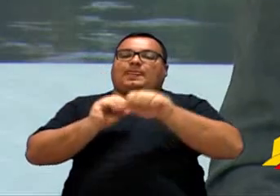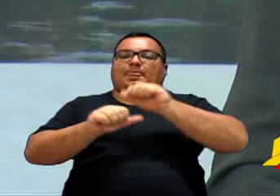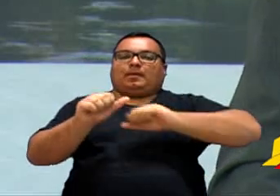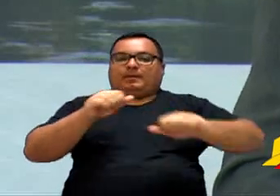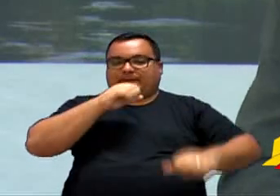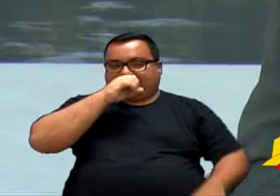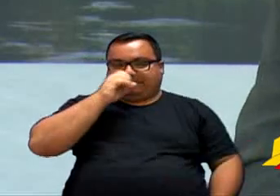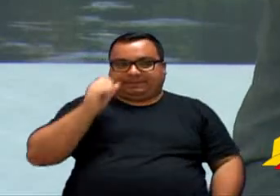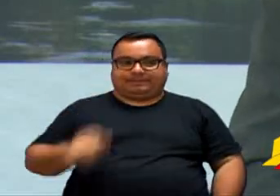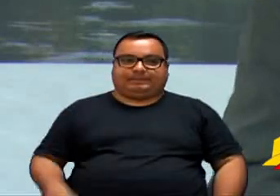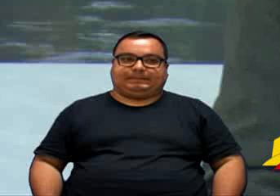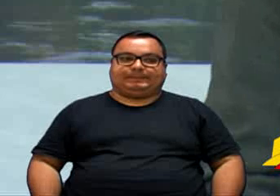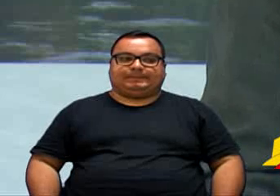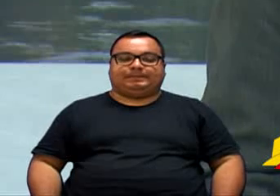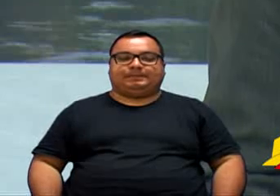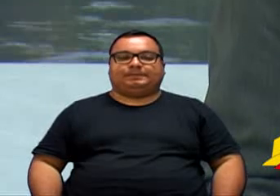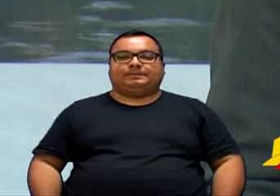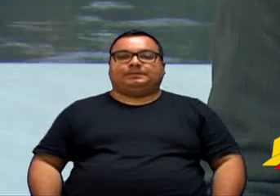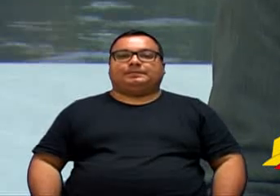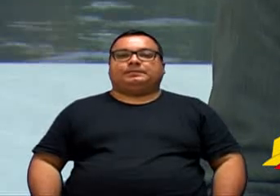8.336,